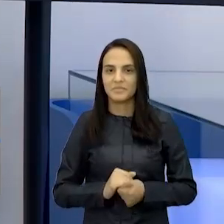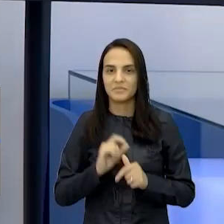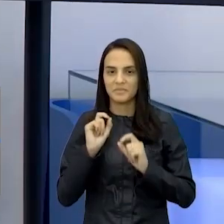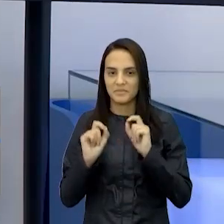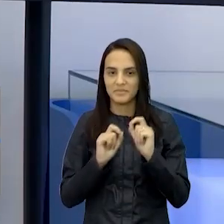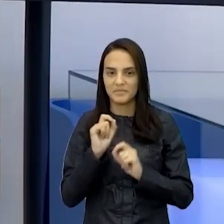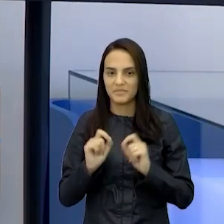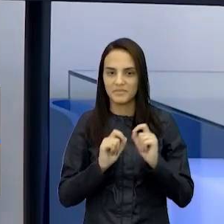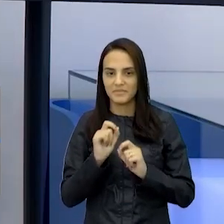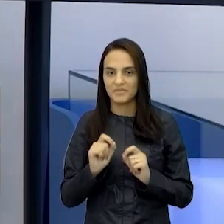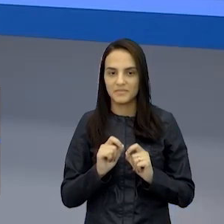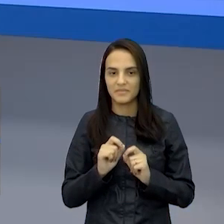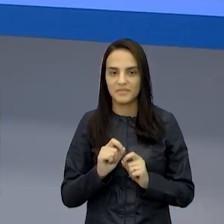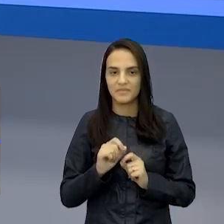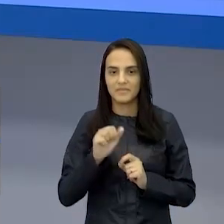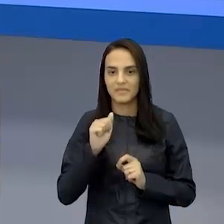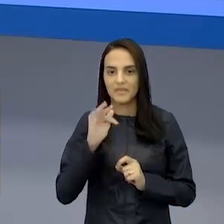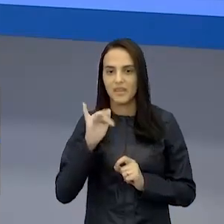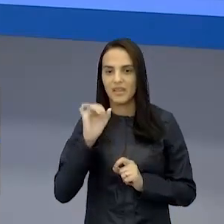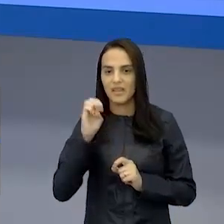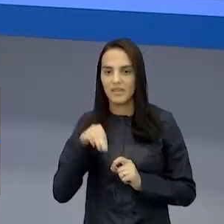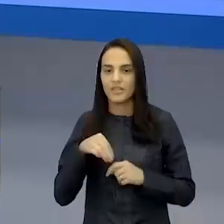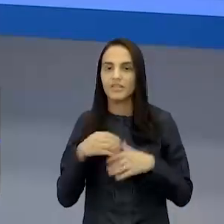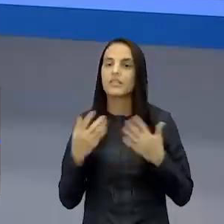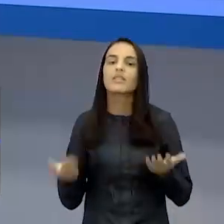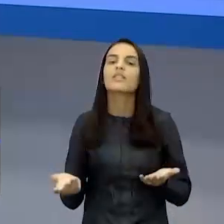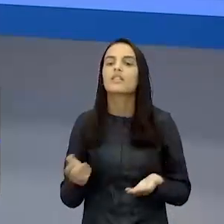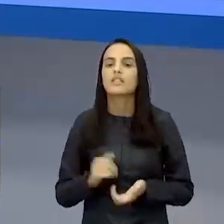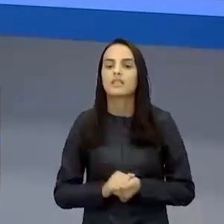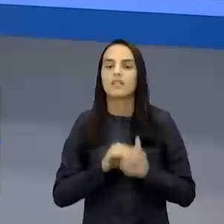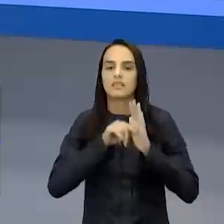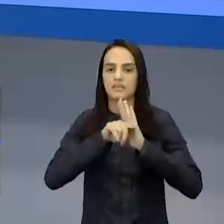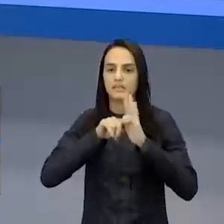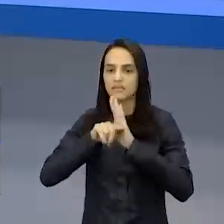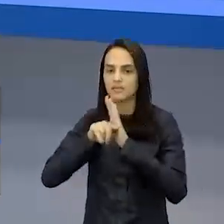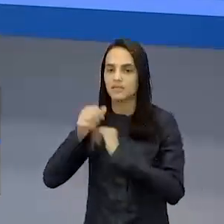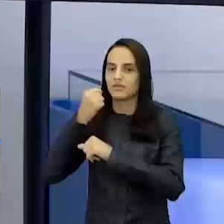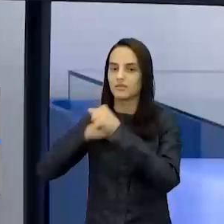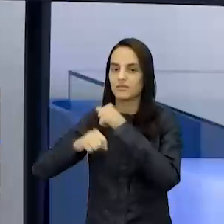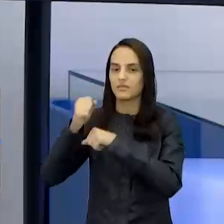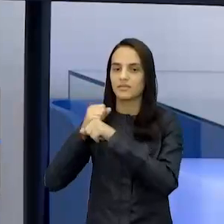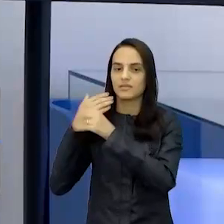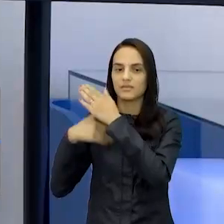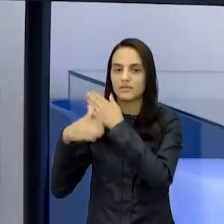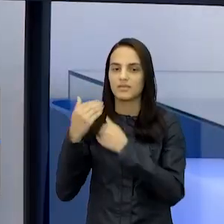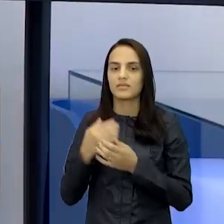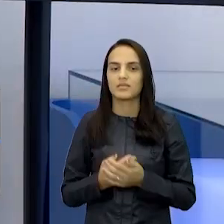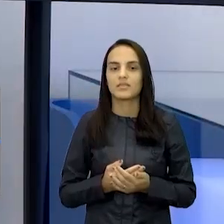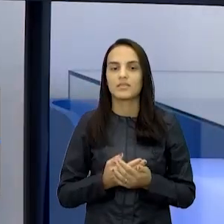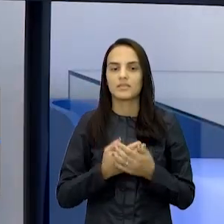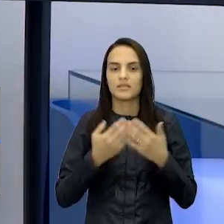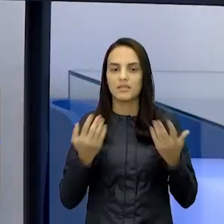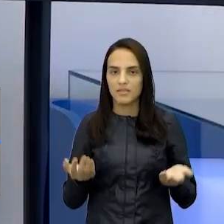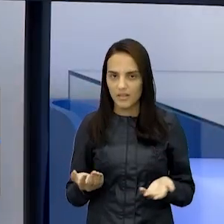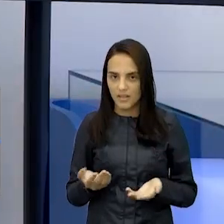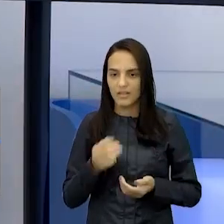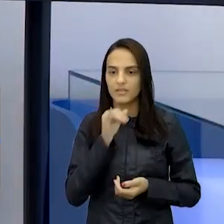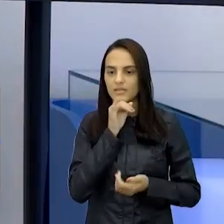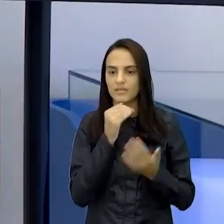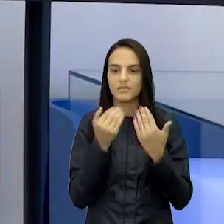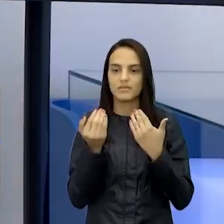uma função afim, professora? Não sei. A gente explorou isso. Eu explorei isso ano passado, hein? Qual é o modelinho, né? Como